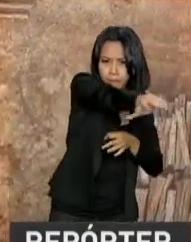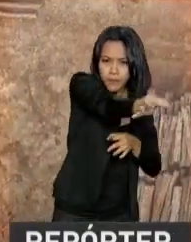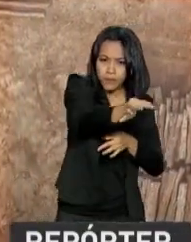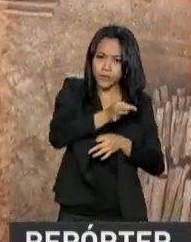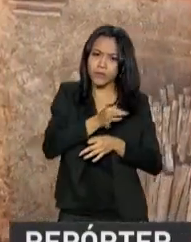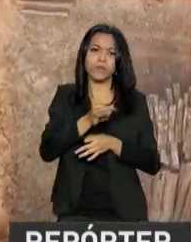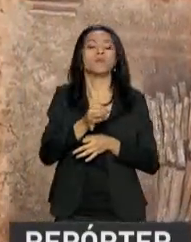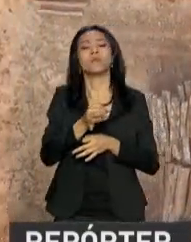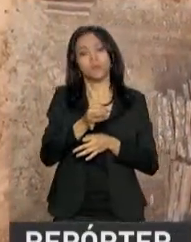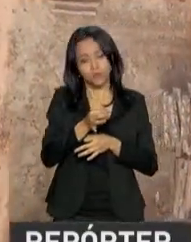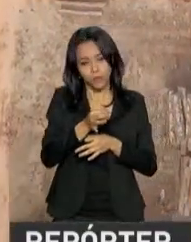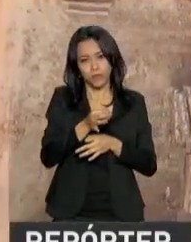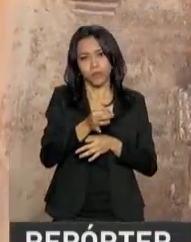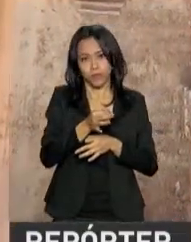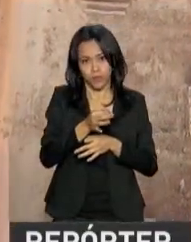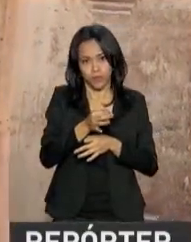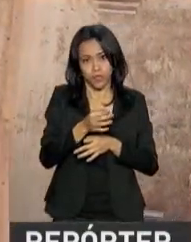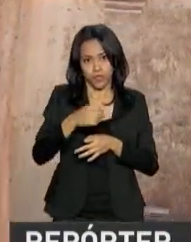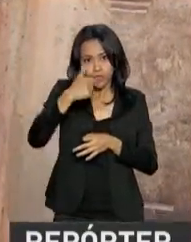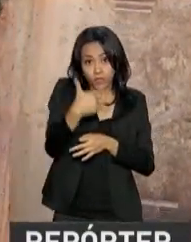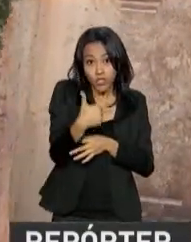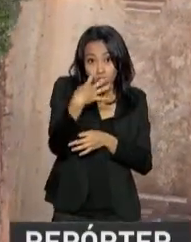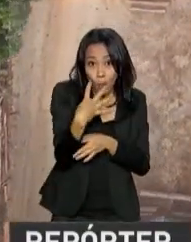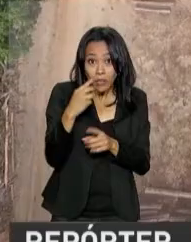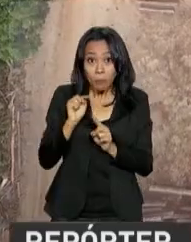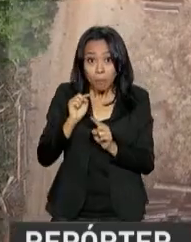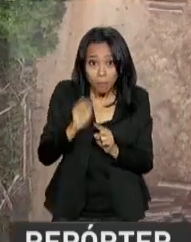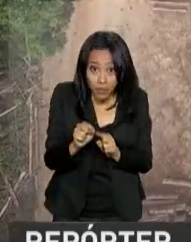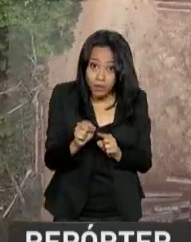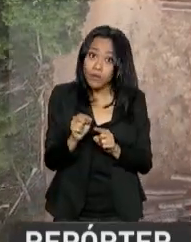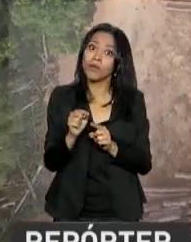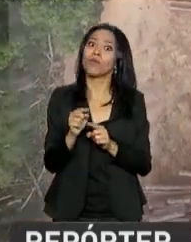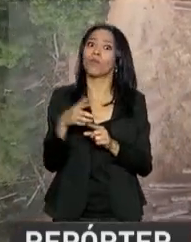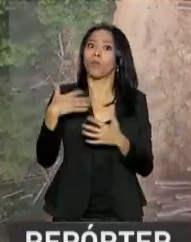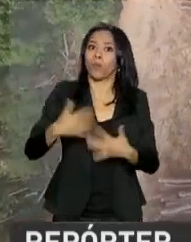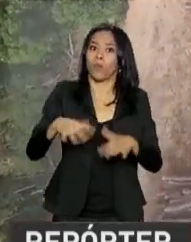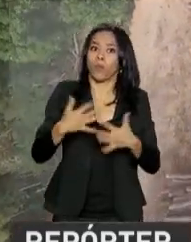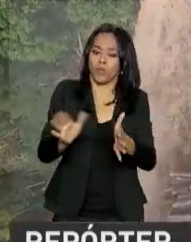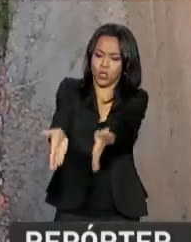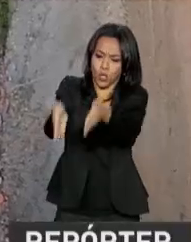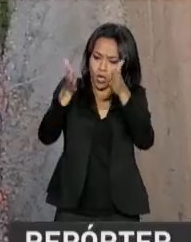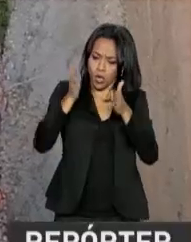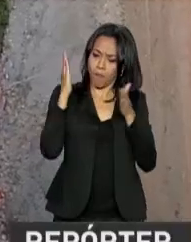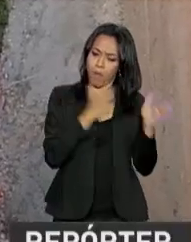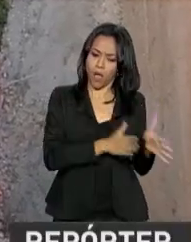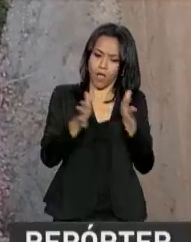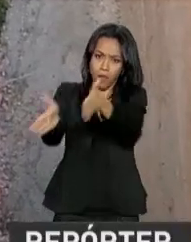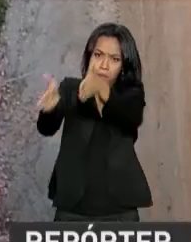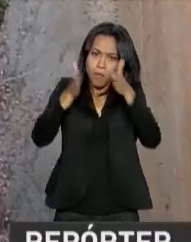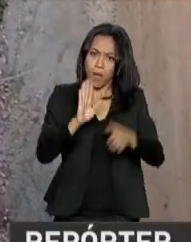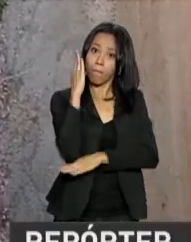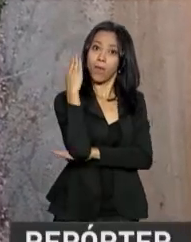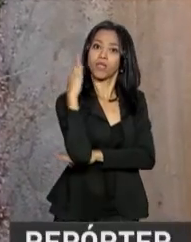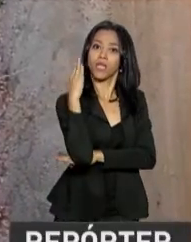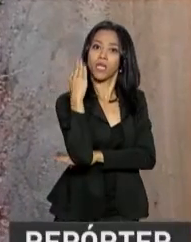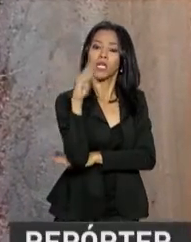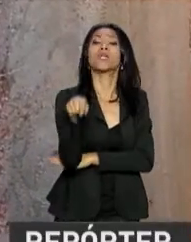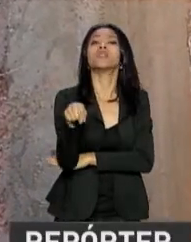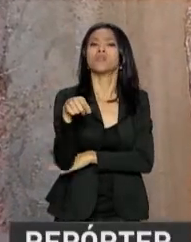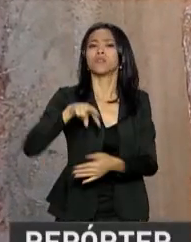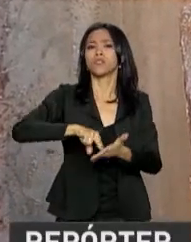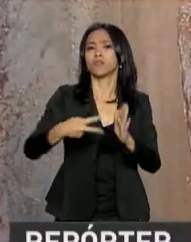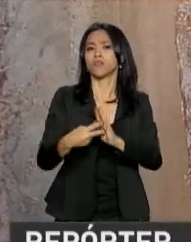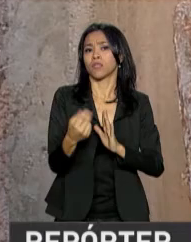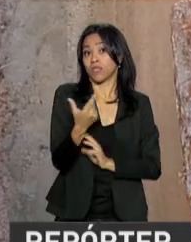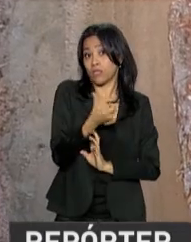é com 24 mil metros cúbicos de madeira em tora isso equivale a 600 carretas de